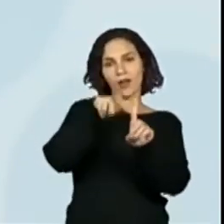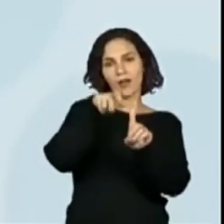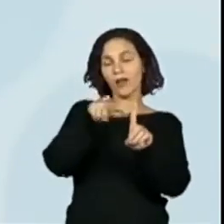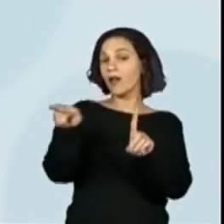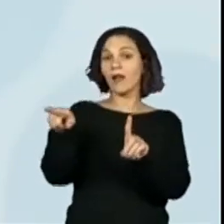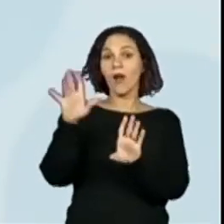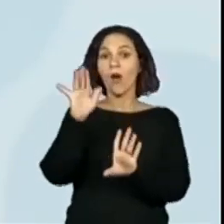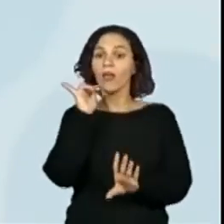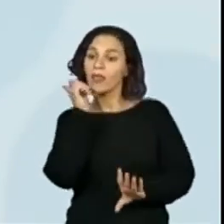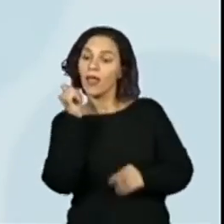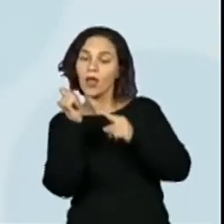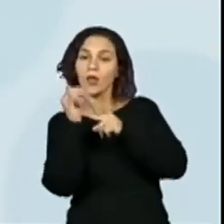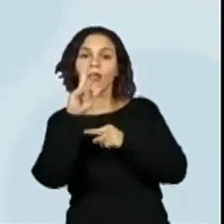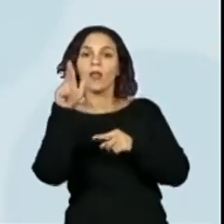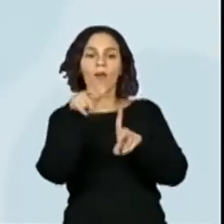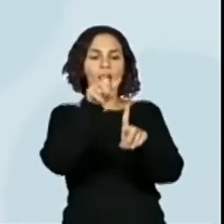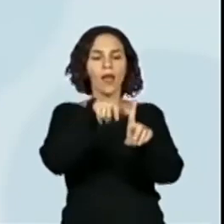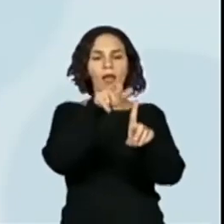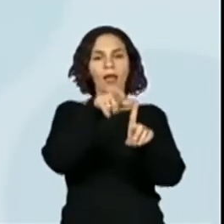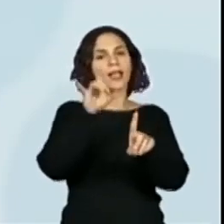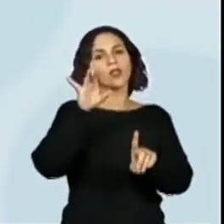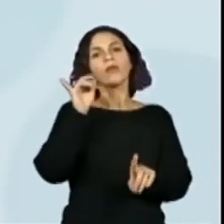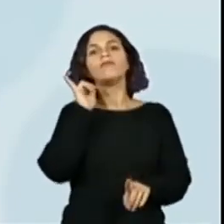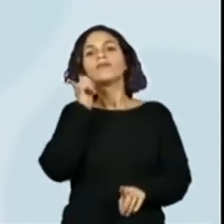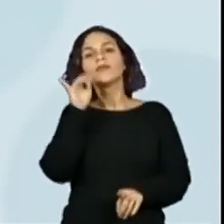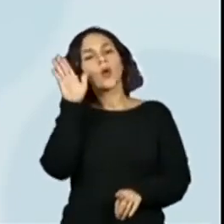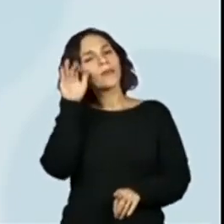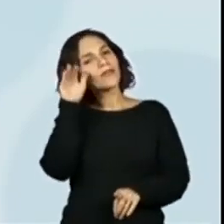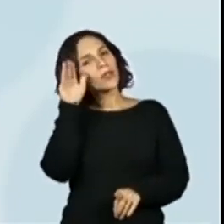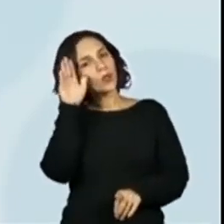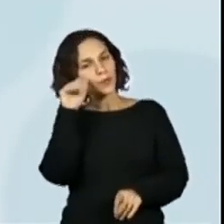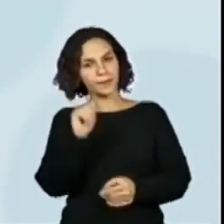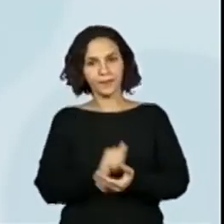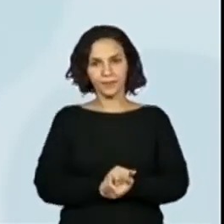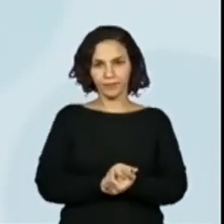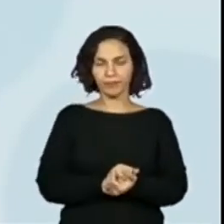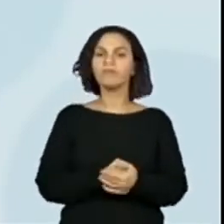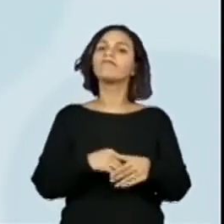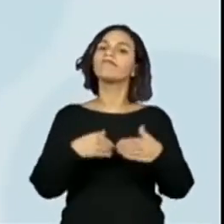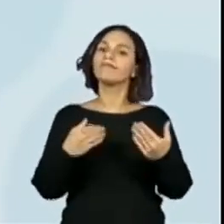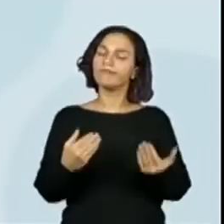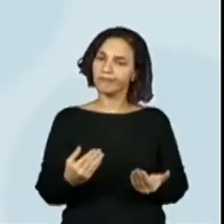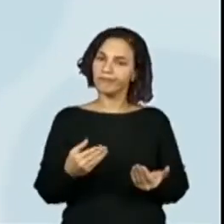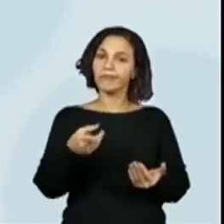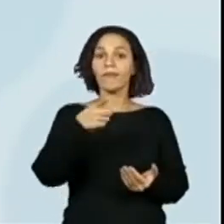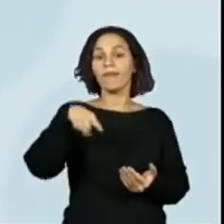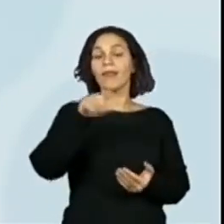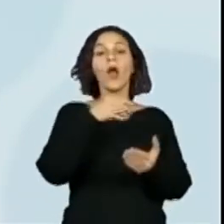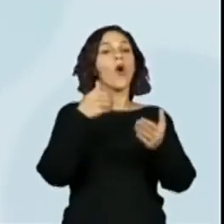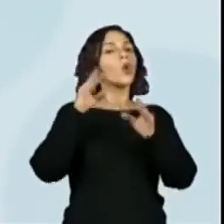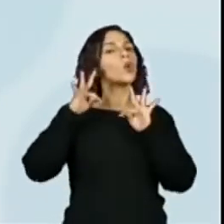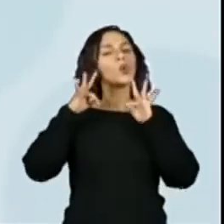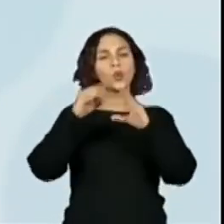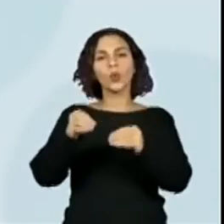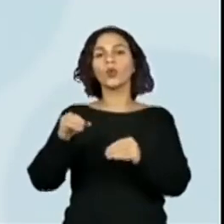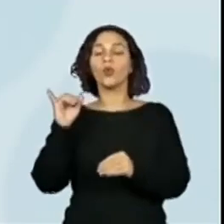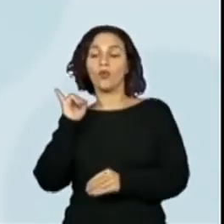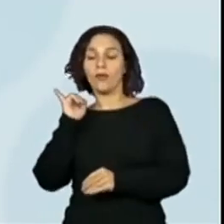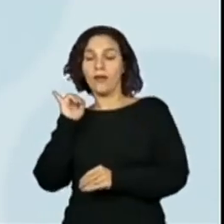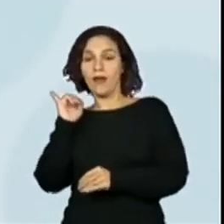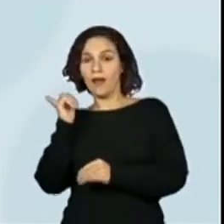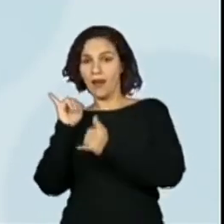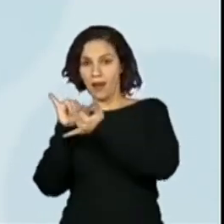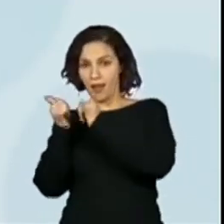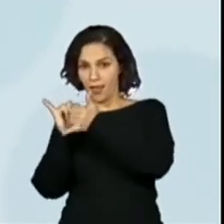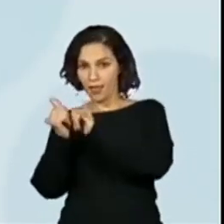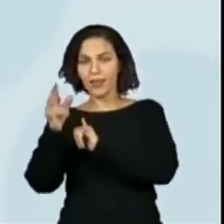história, então ele não é personagem, ele é só o narrador observador. Toda a lenda é narrada em terceira pessoa, alguém falando de alguém